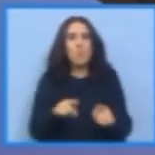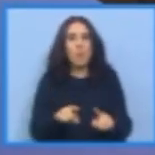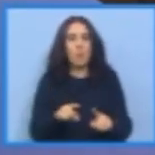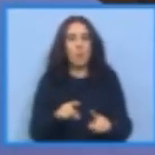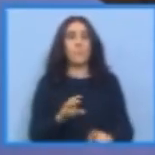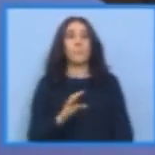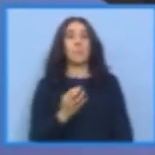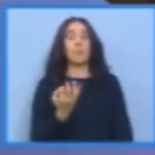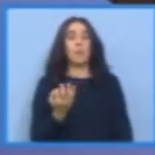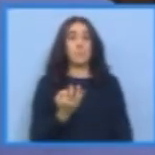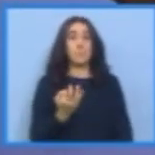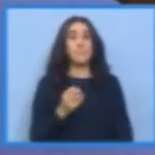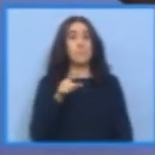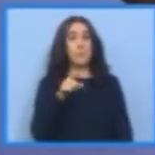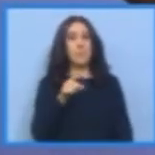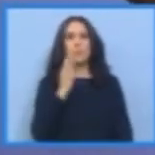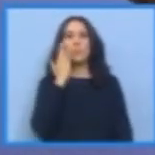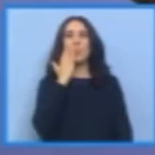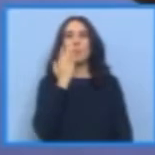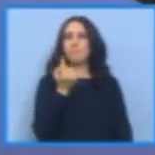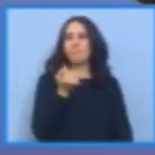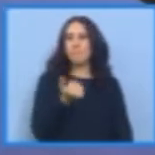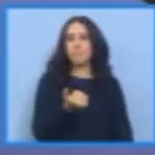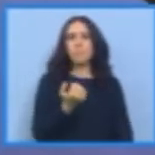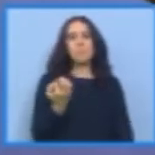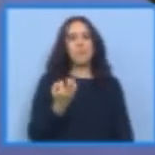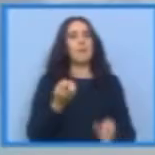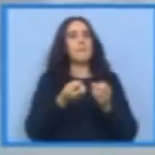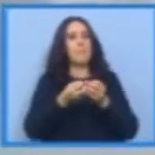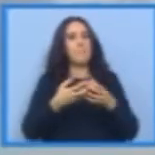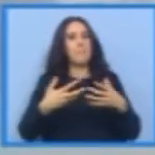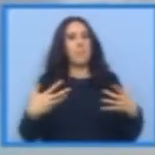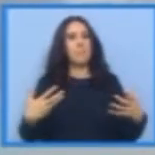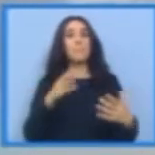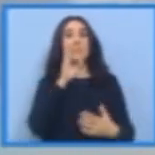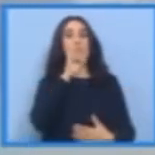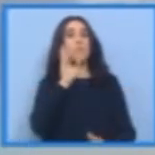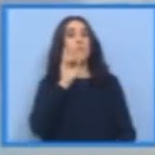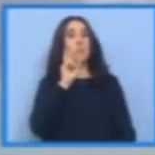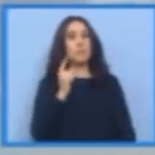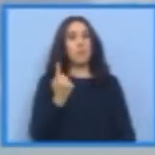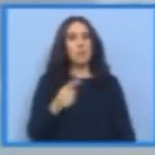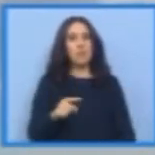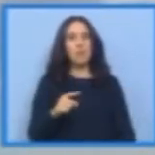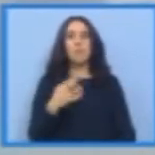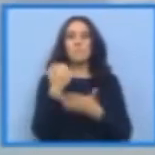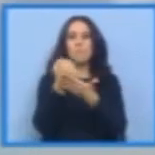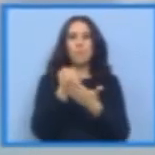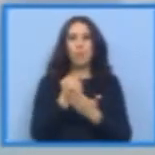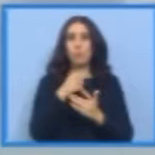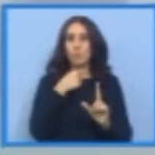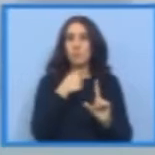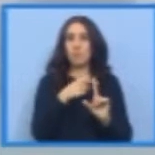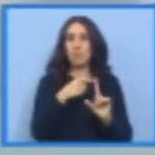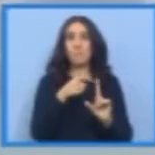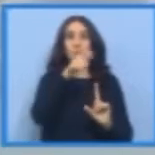portanto, sendo este número reduzido e apesar de haver esta tendência para aumentar, se valorizarmos o contributo positivo